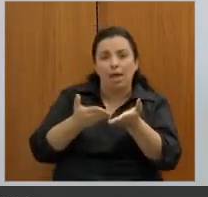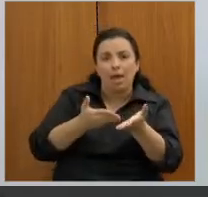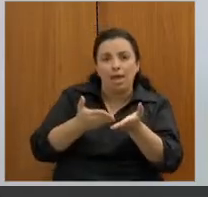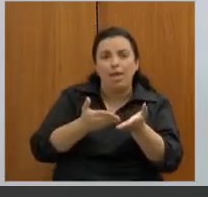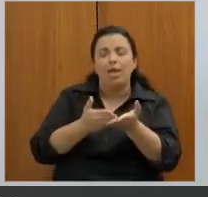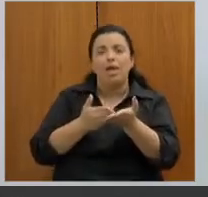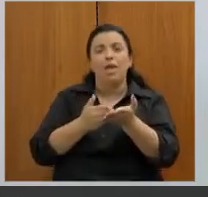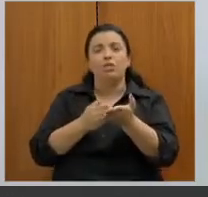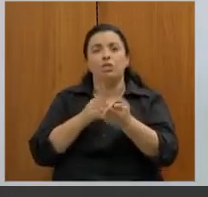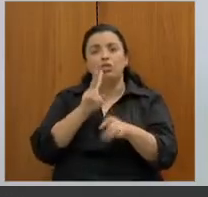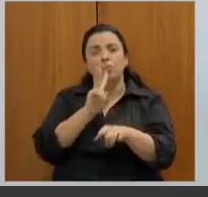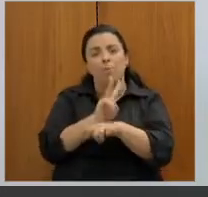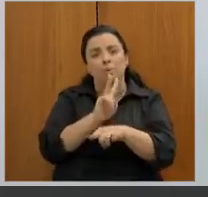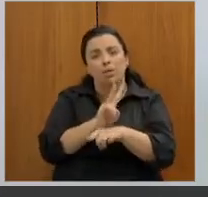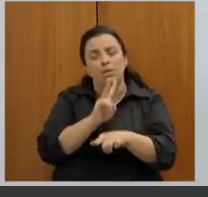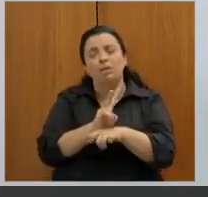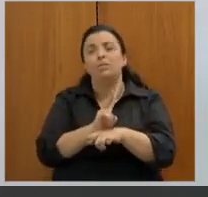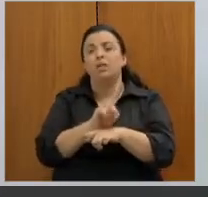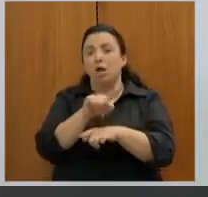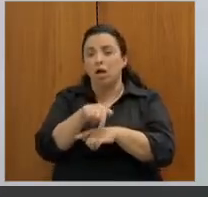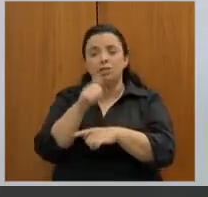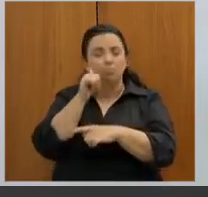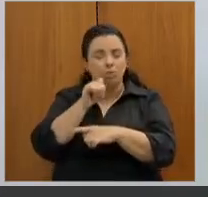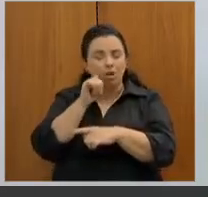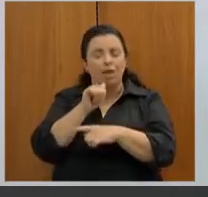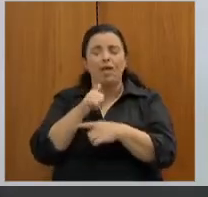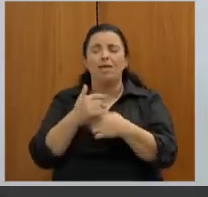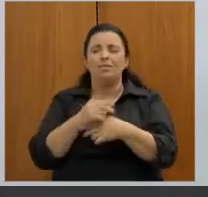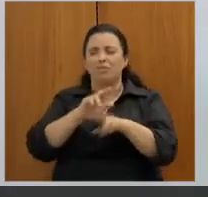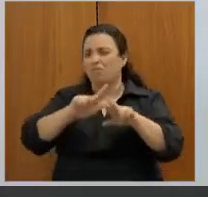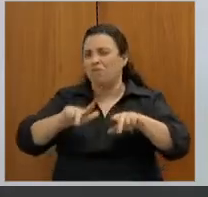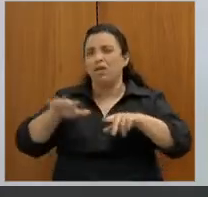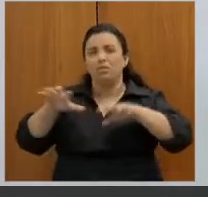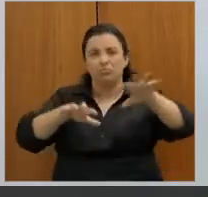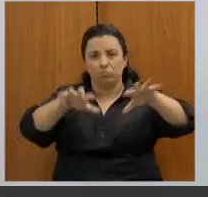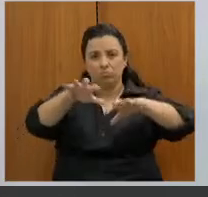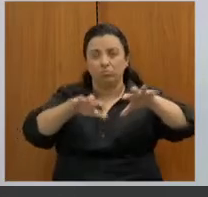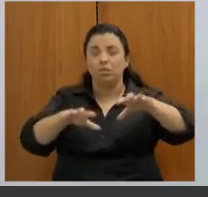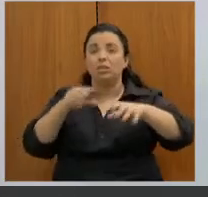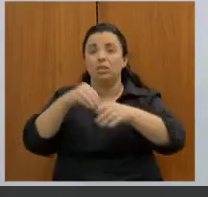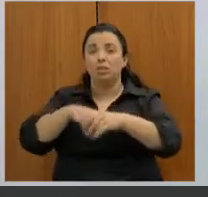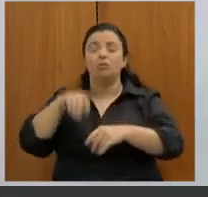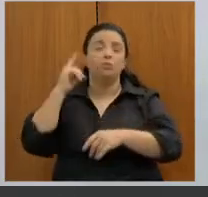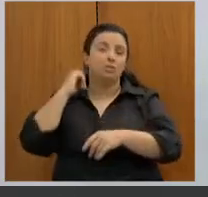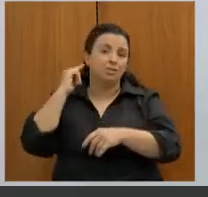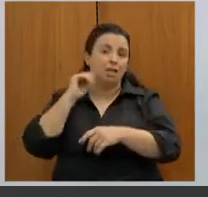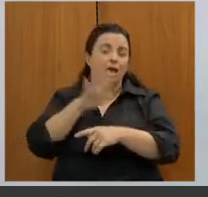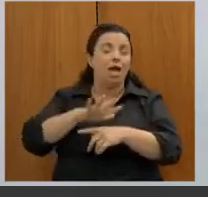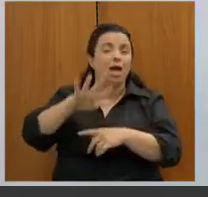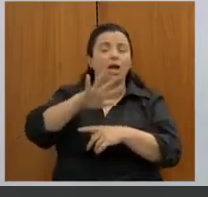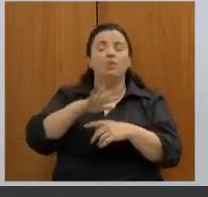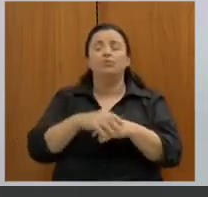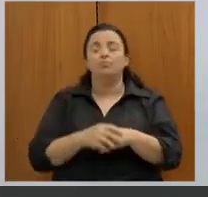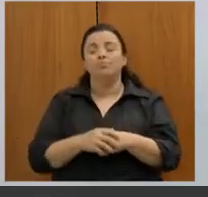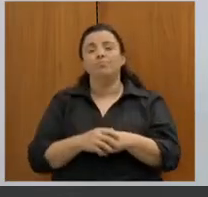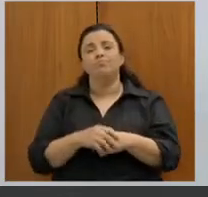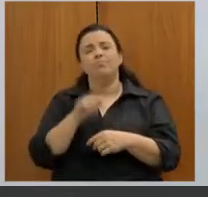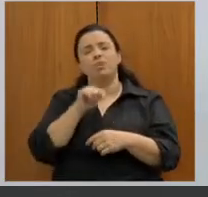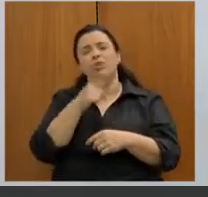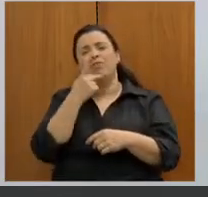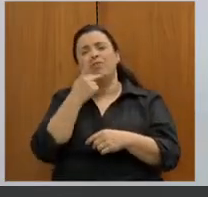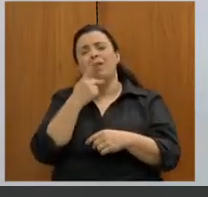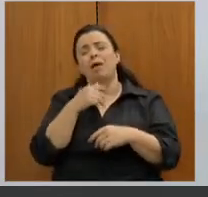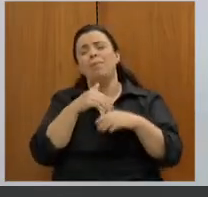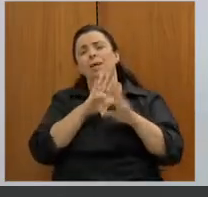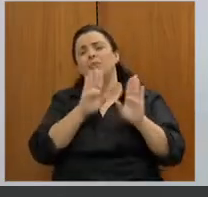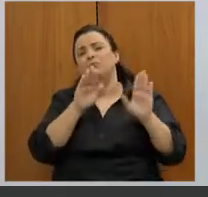mulheres nas diversas regiões do Estado e é eu vou me atirar dados específicos lado do nosso